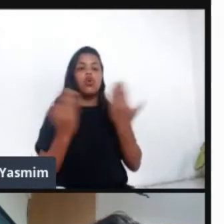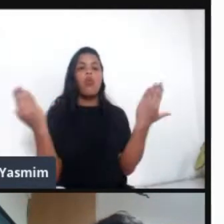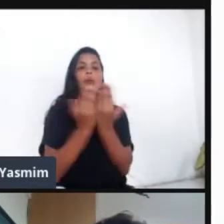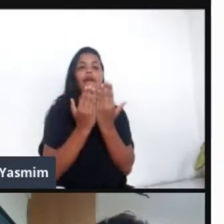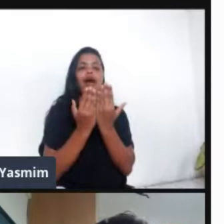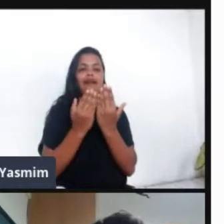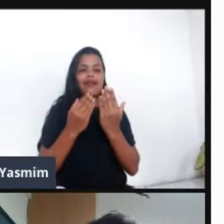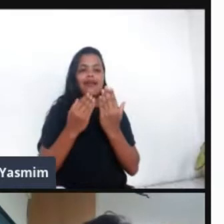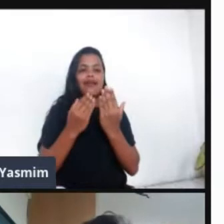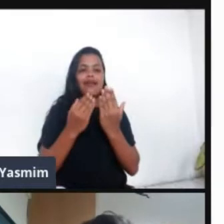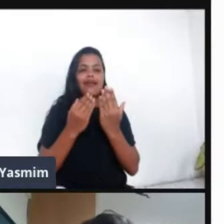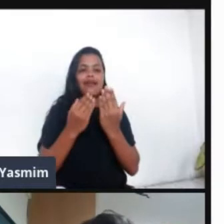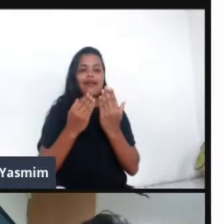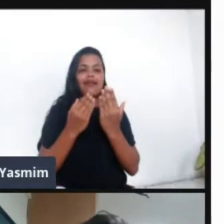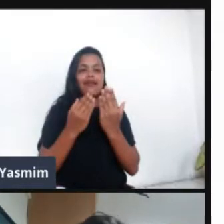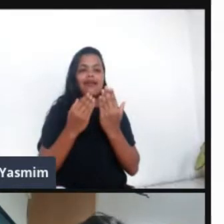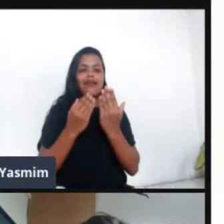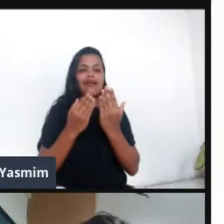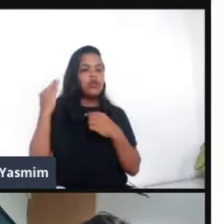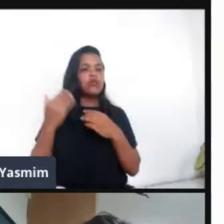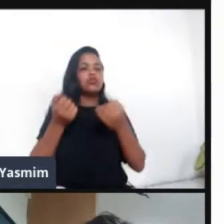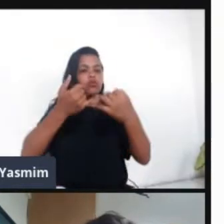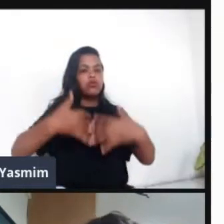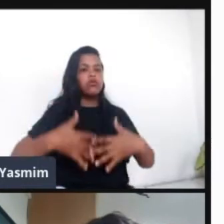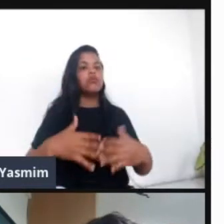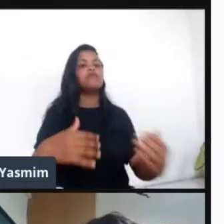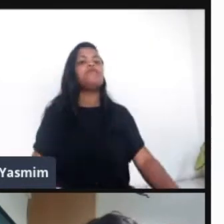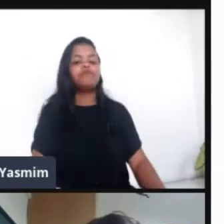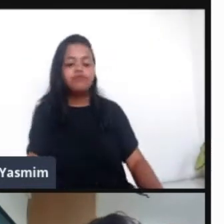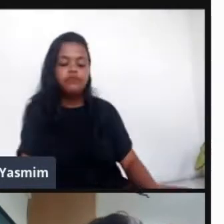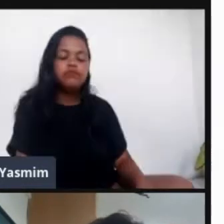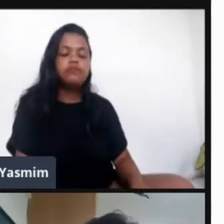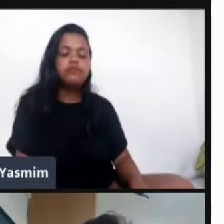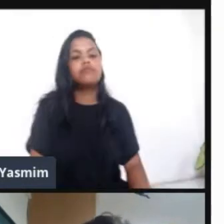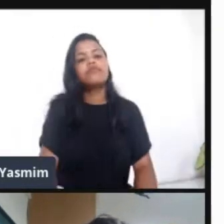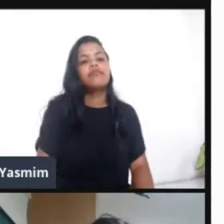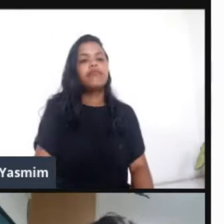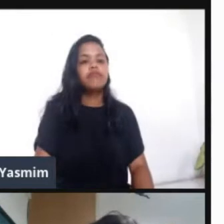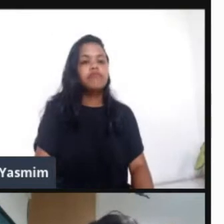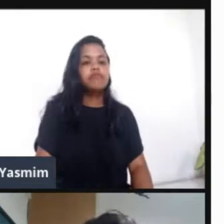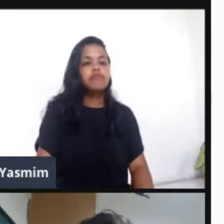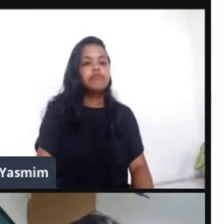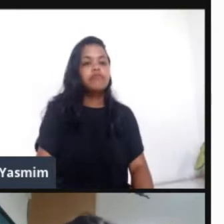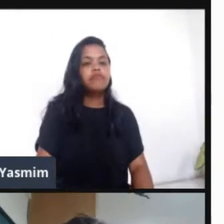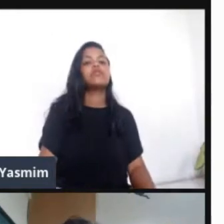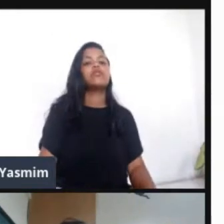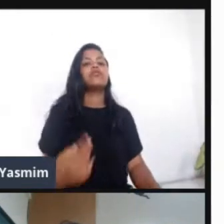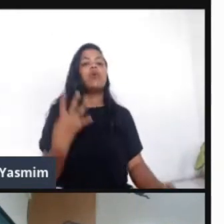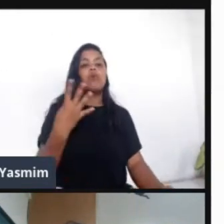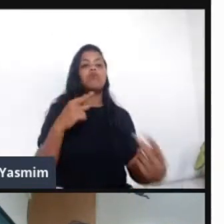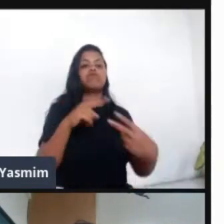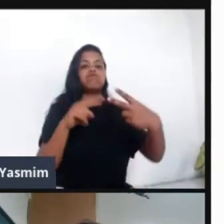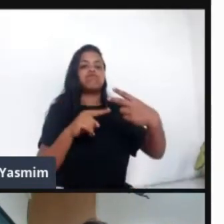cloroquina, a hidroxicloroquina, a ivermectina e a nitazoxanida. Esses são os 4 fármacos que, até pelo próprio tempo, eu gostaria